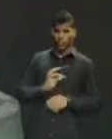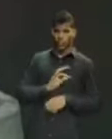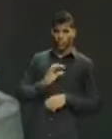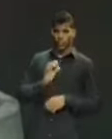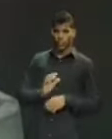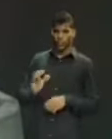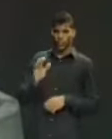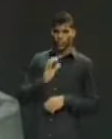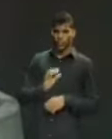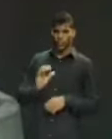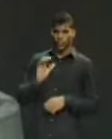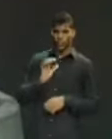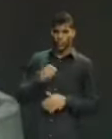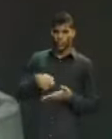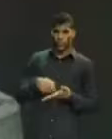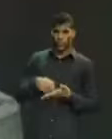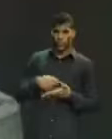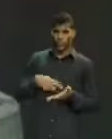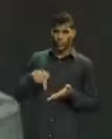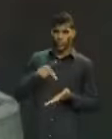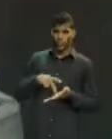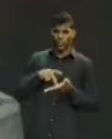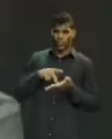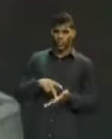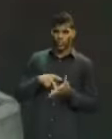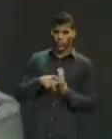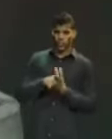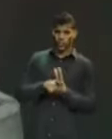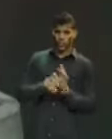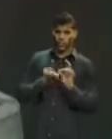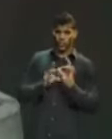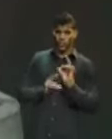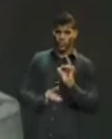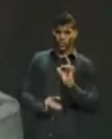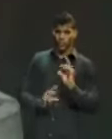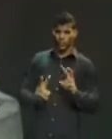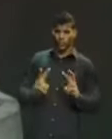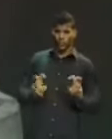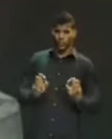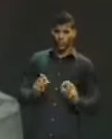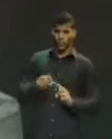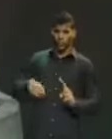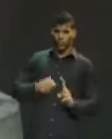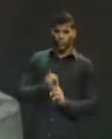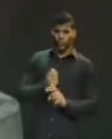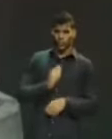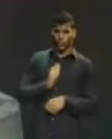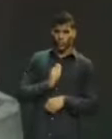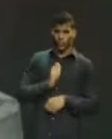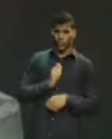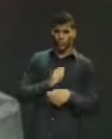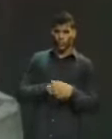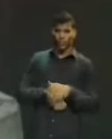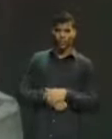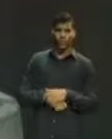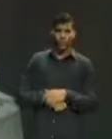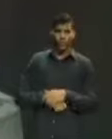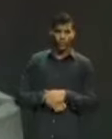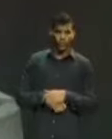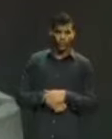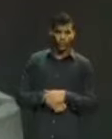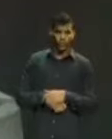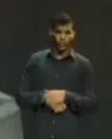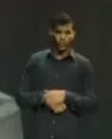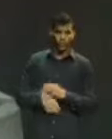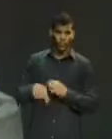técnico-científicas, rigorosas, pesquisas epidemiológicas, socioantropológicas, em que nós